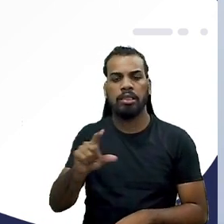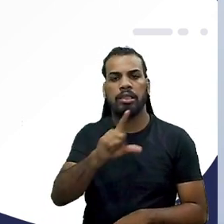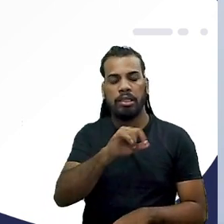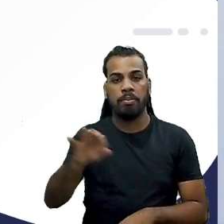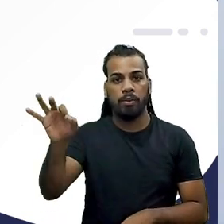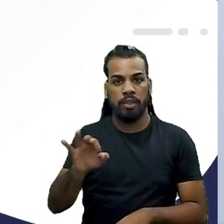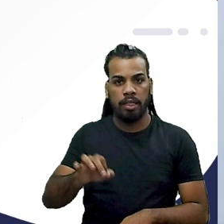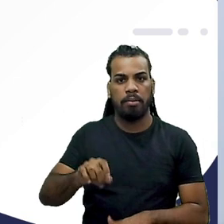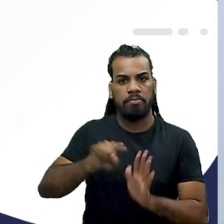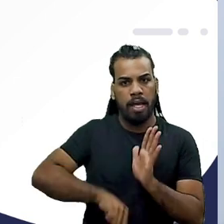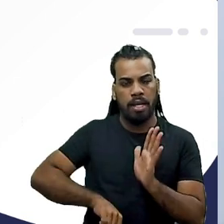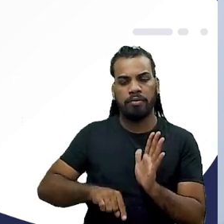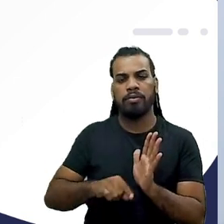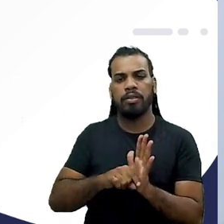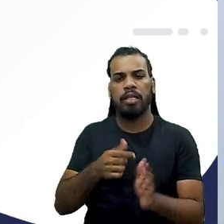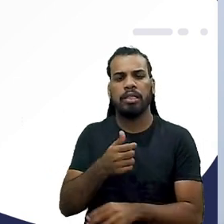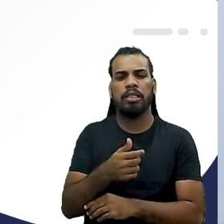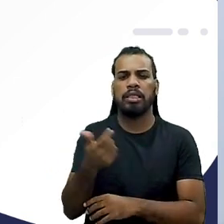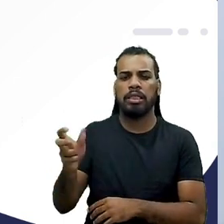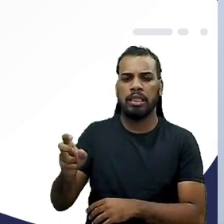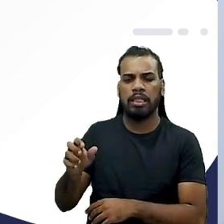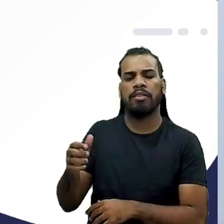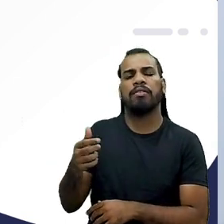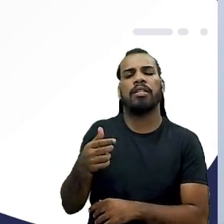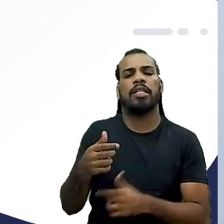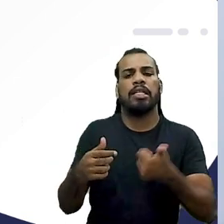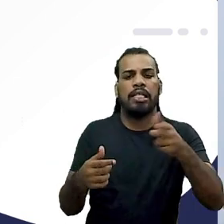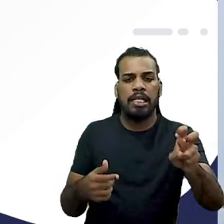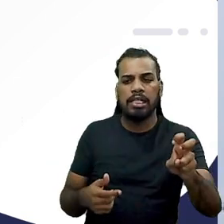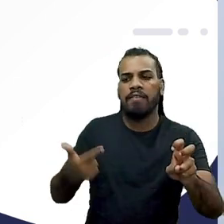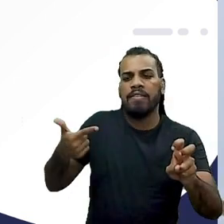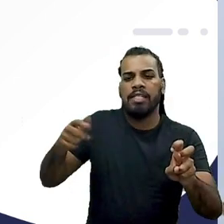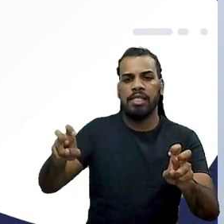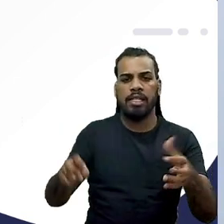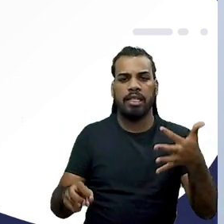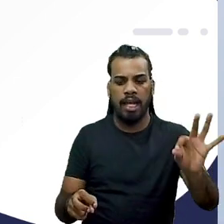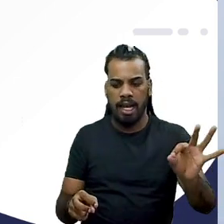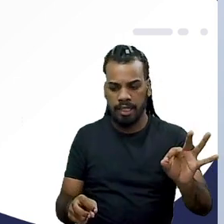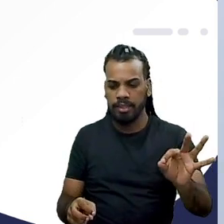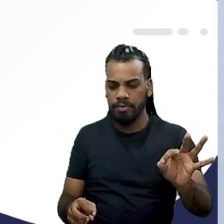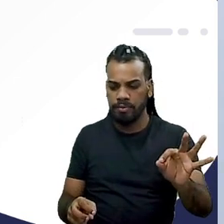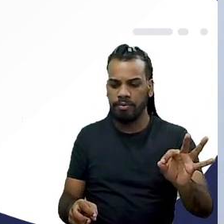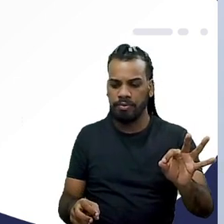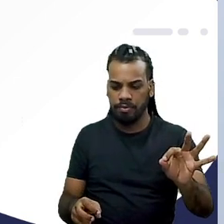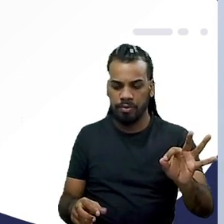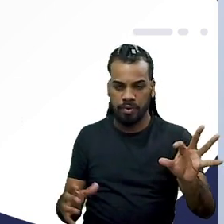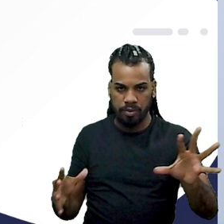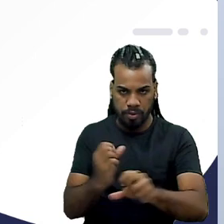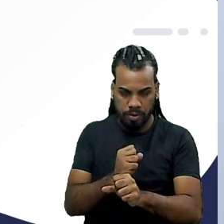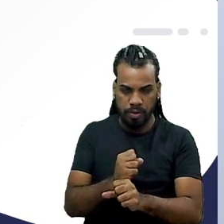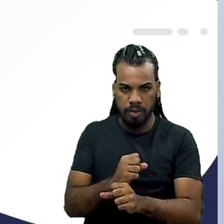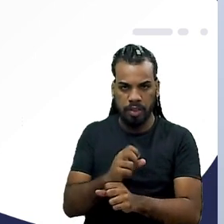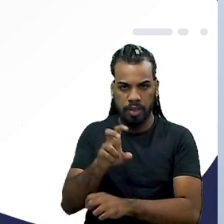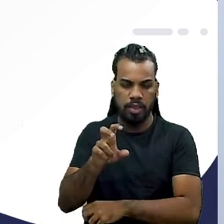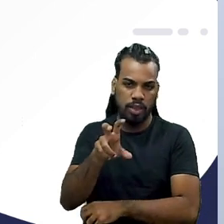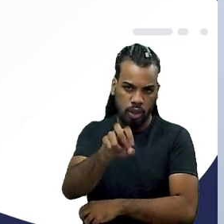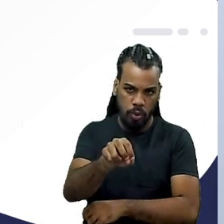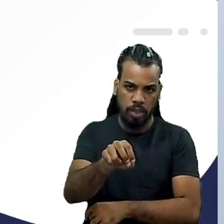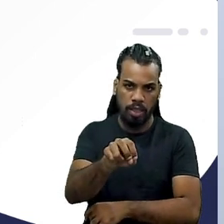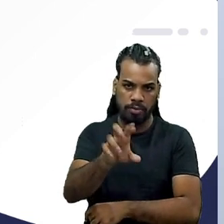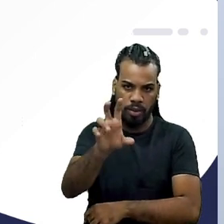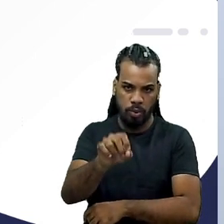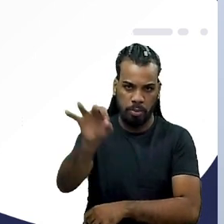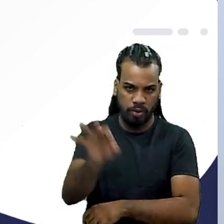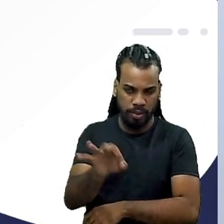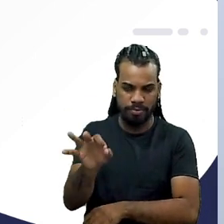100% menos. Ele somou 15 mais 25 mais 10, dá 15 mais 25, 40, mais 10, 50, restou